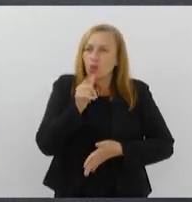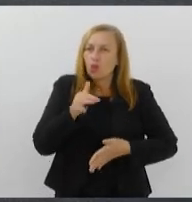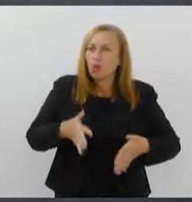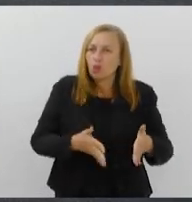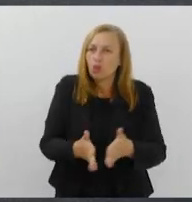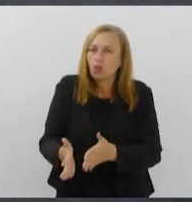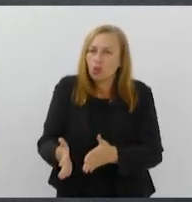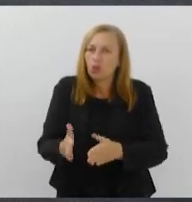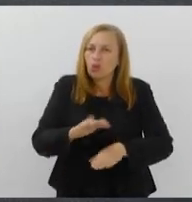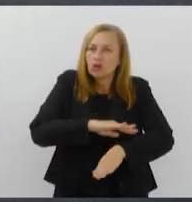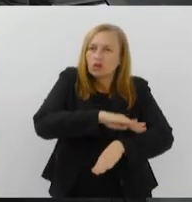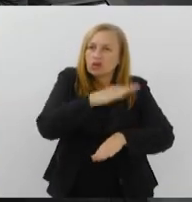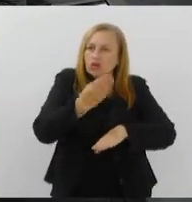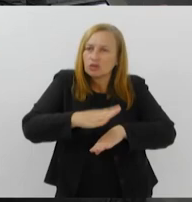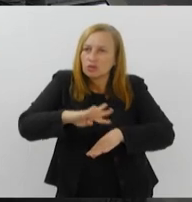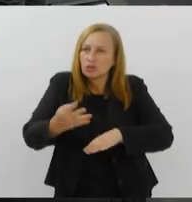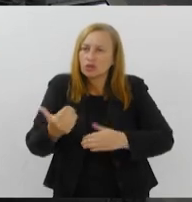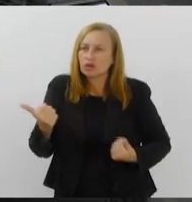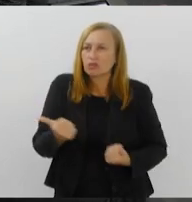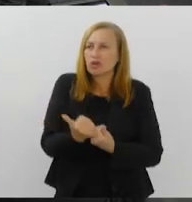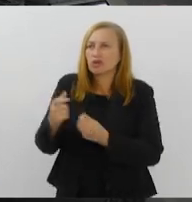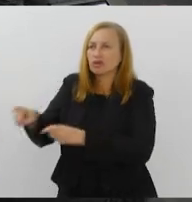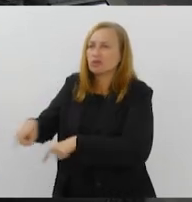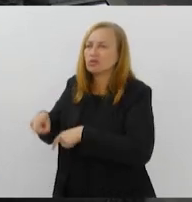a agricultura familiar.